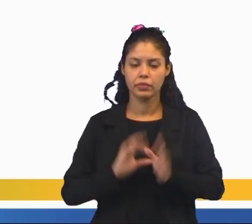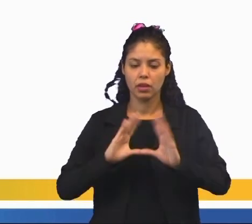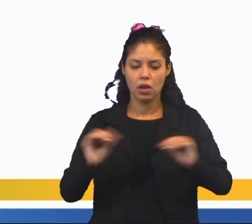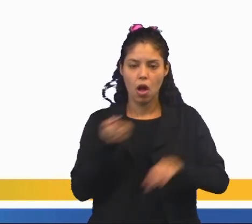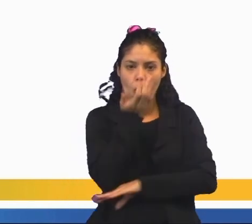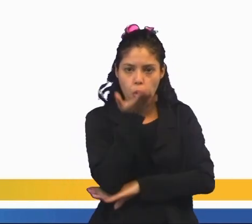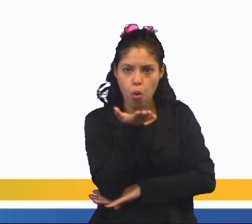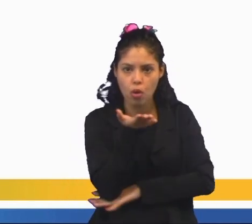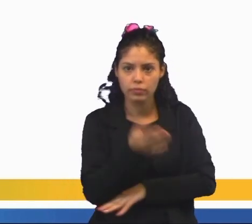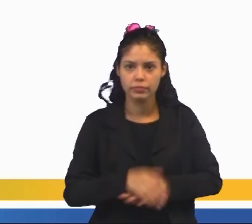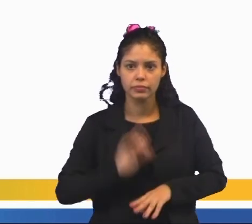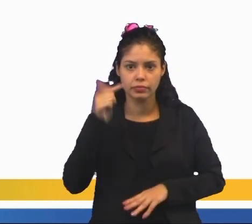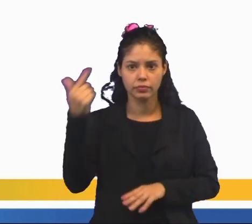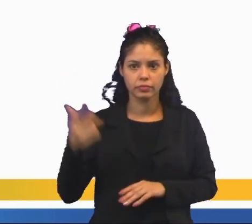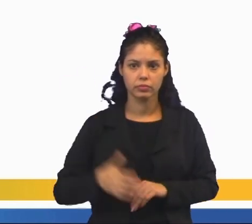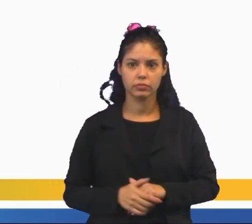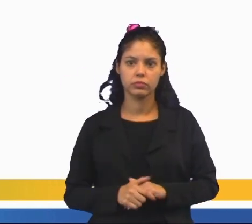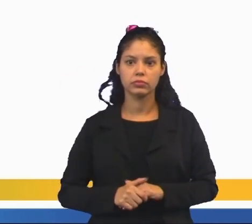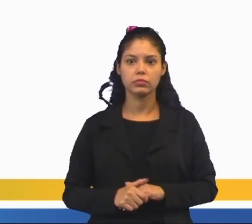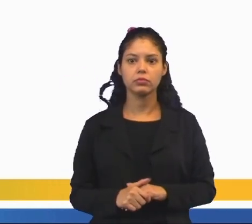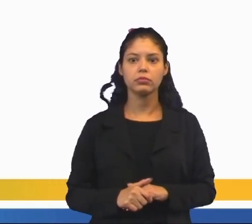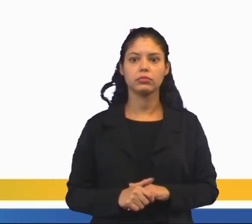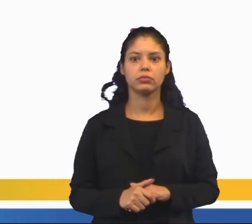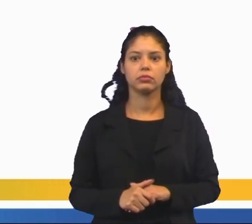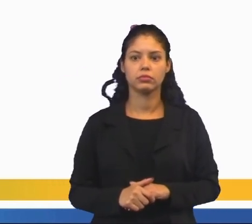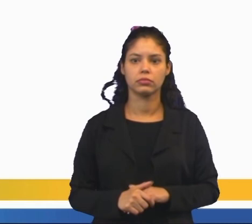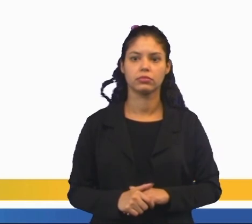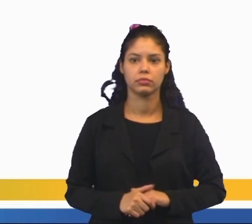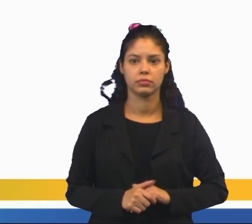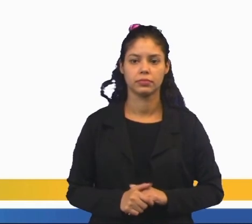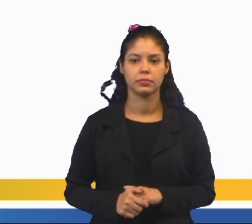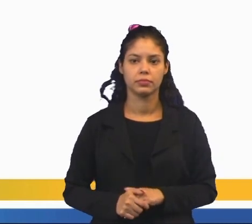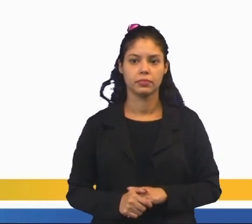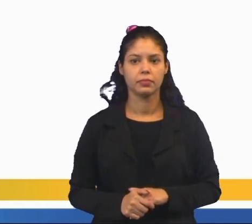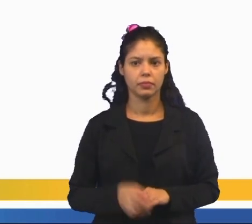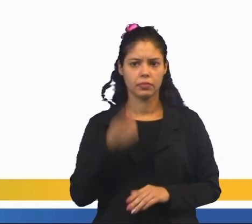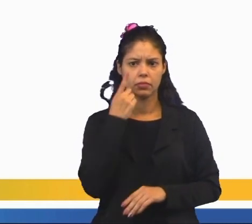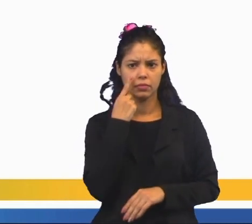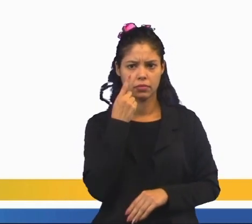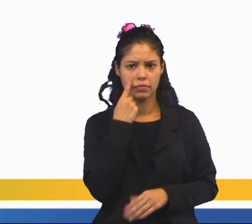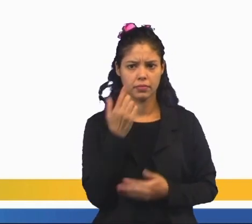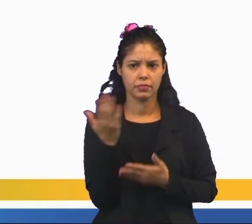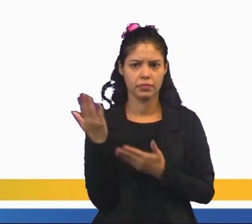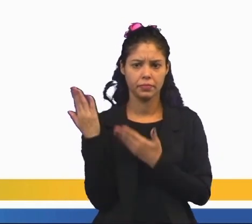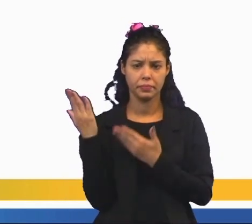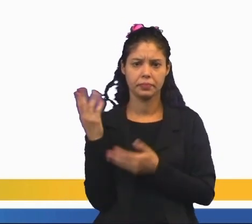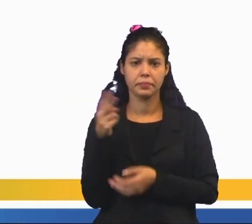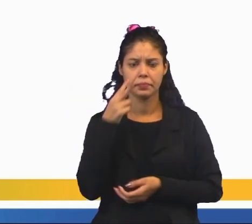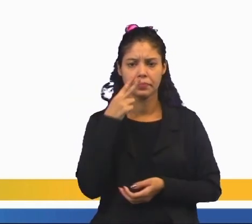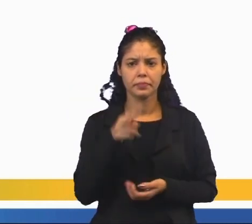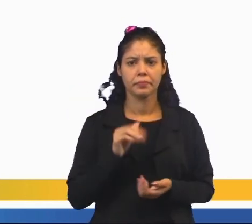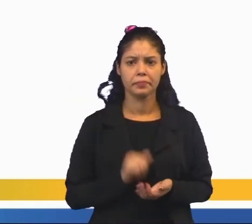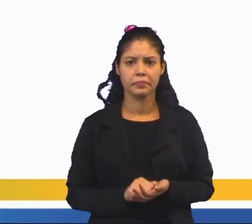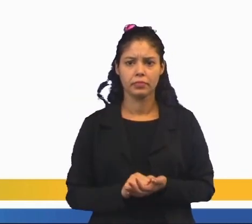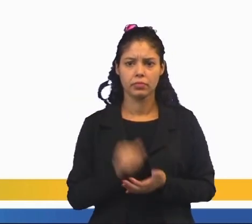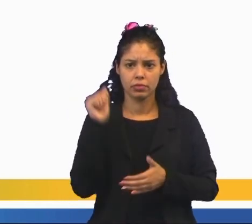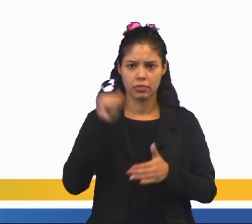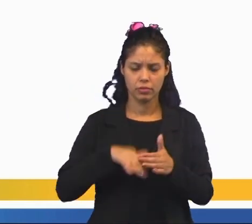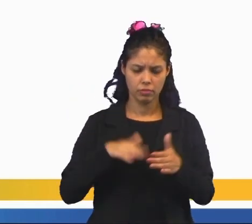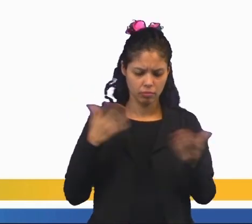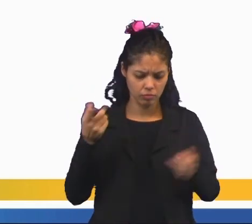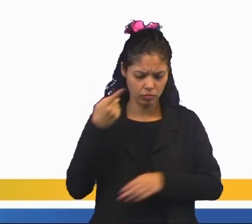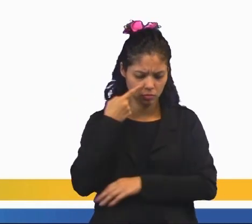massas, farinha e etc. Aí, olha só. O que a mãe da Mafalda vê ali na